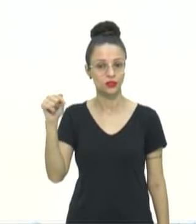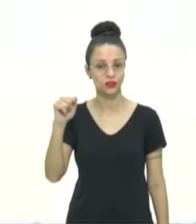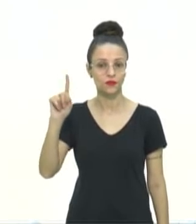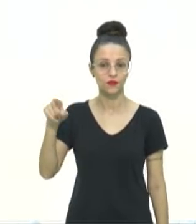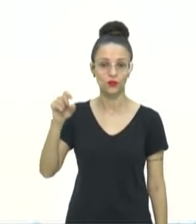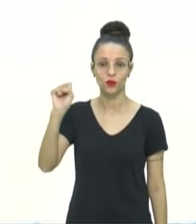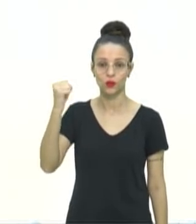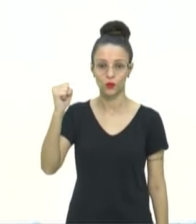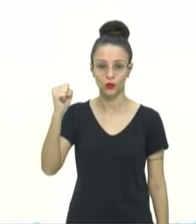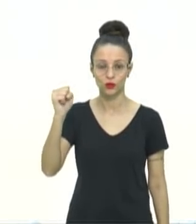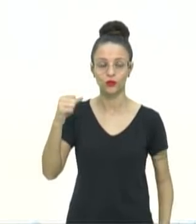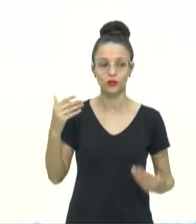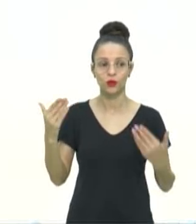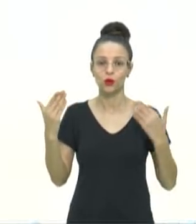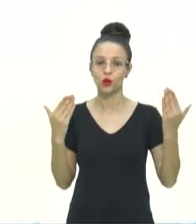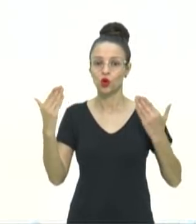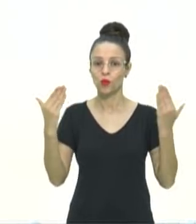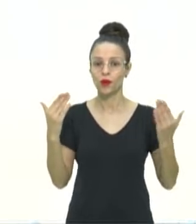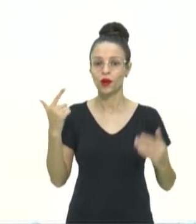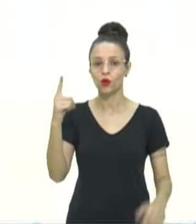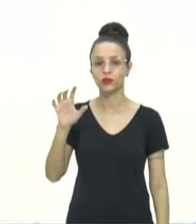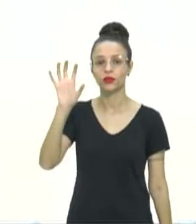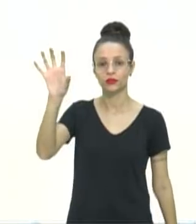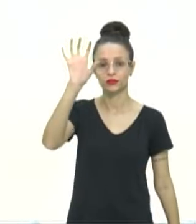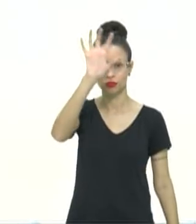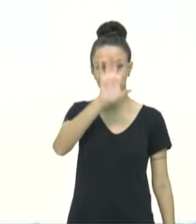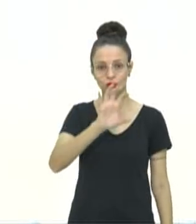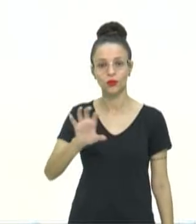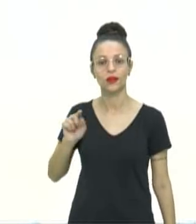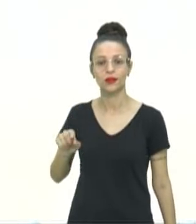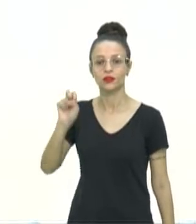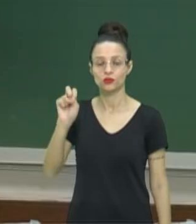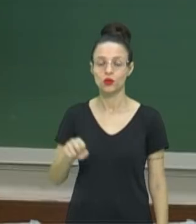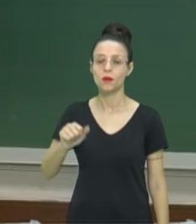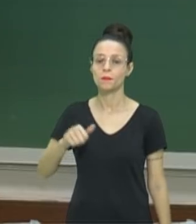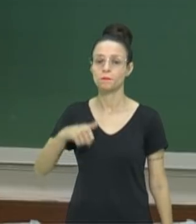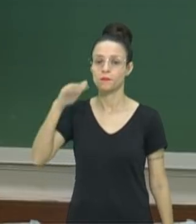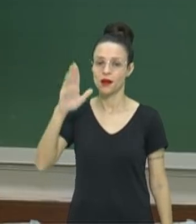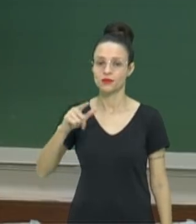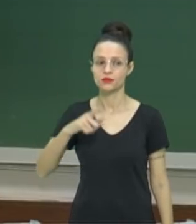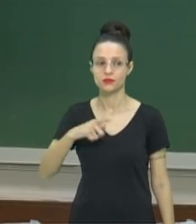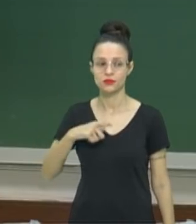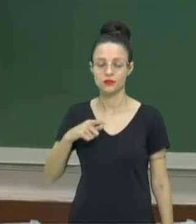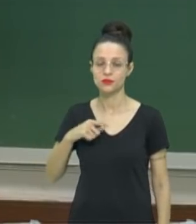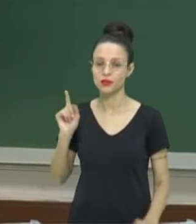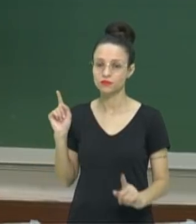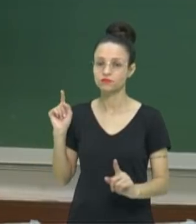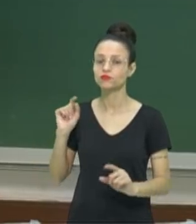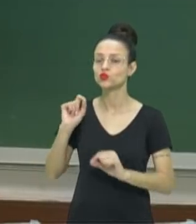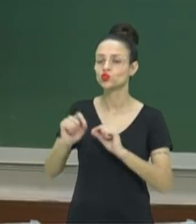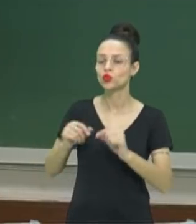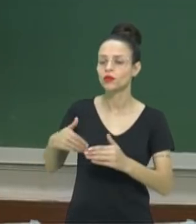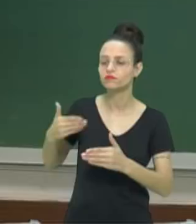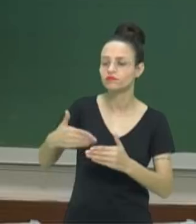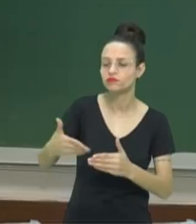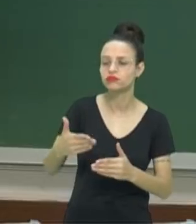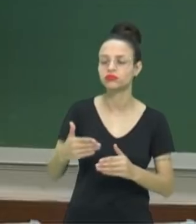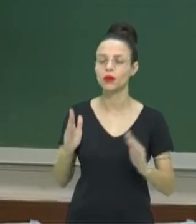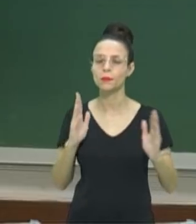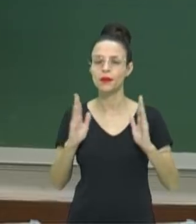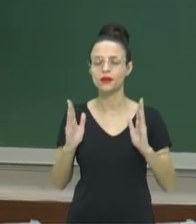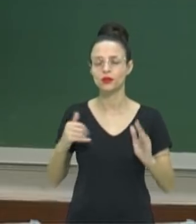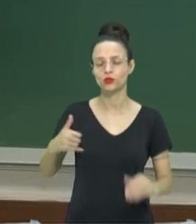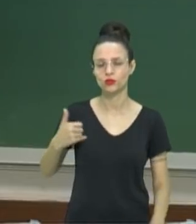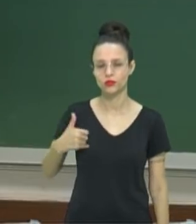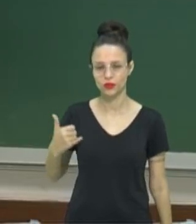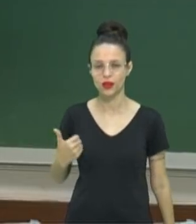77,8 anos. E comparando com outras regiões, é a que apresenta a maior expectativa de vida. E o mapa aqui, justamente para a